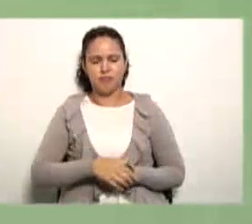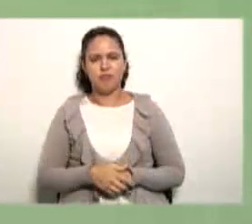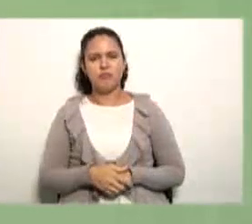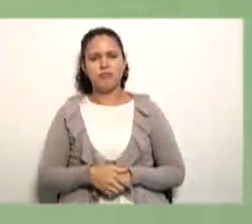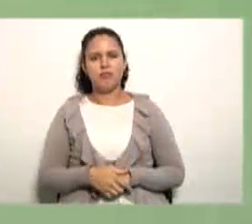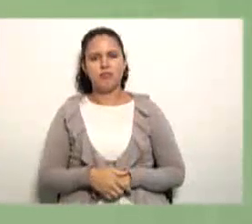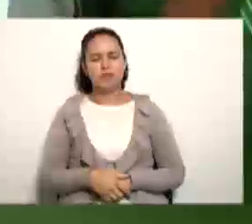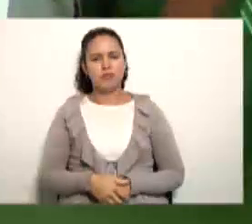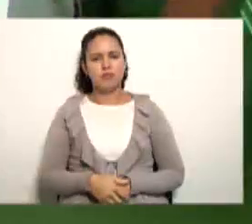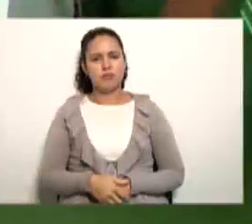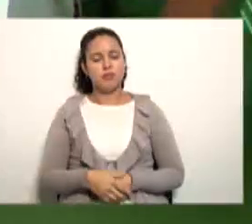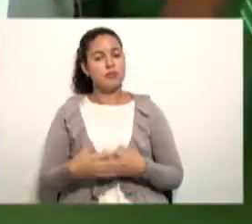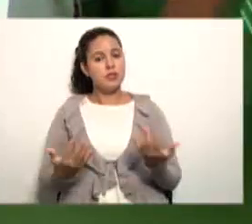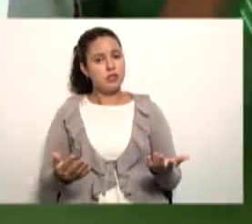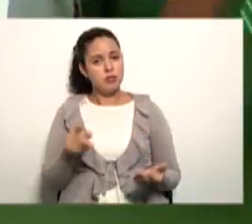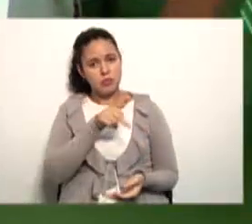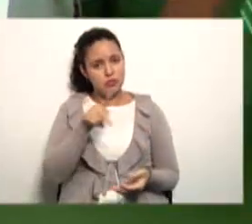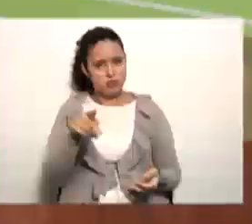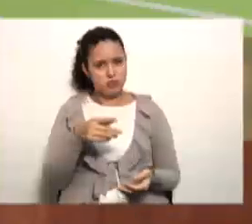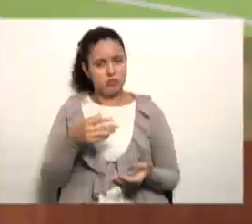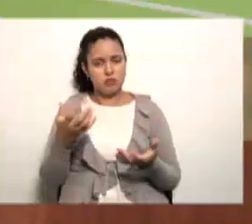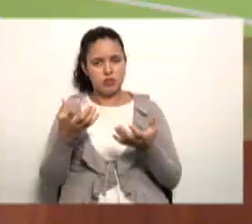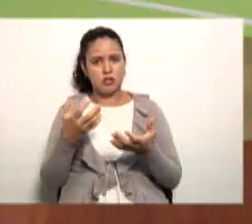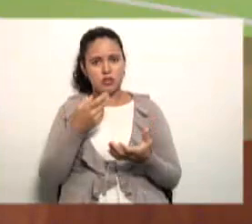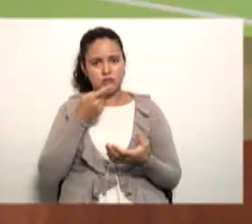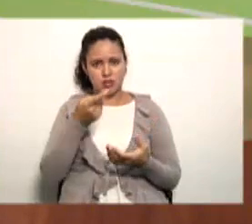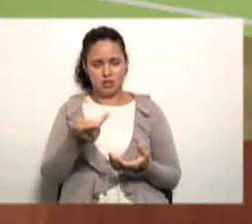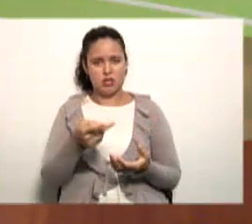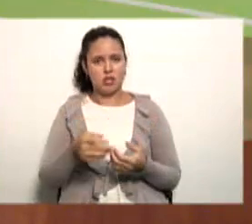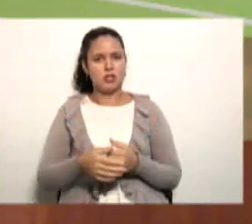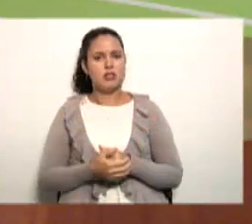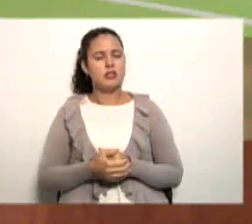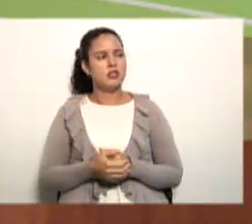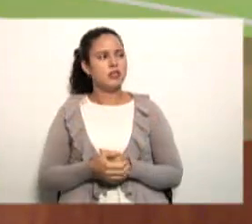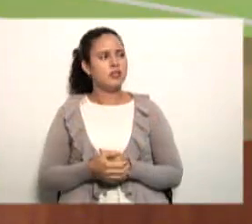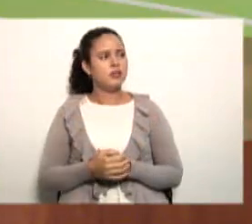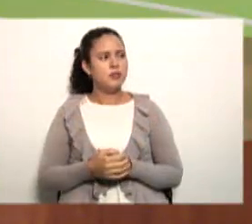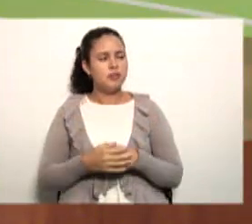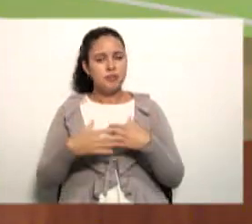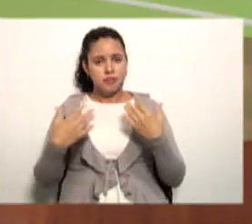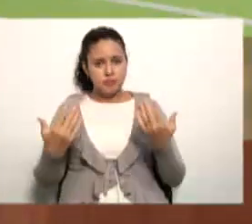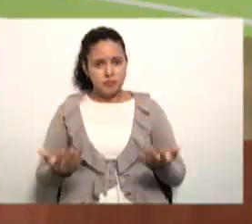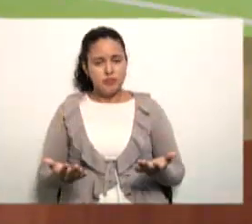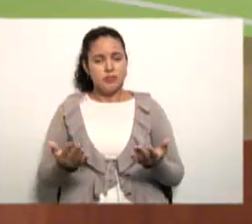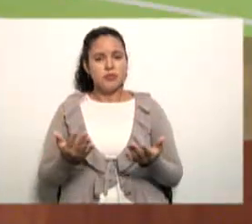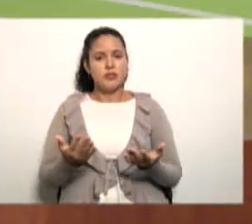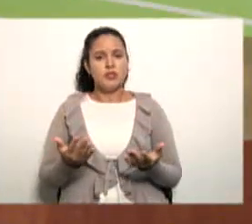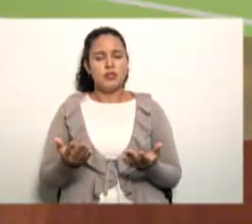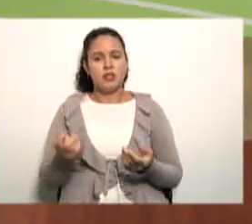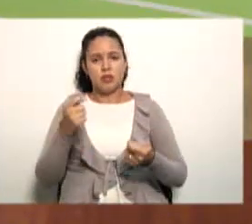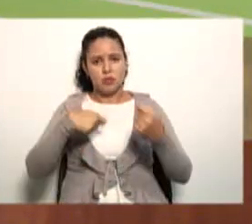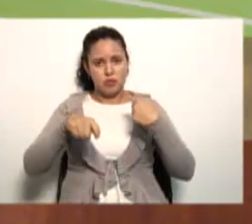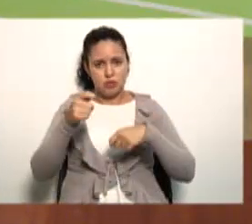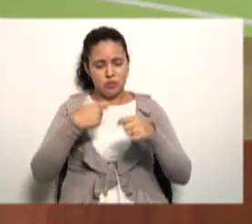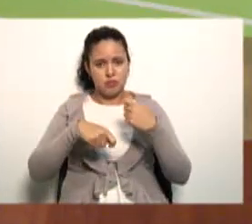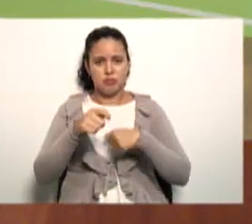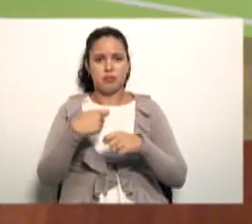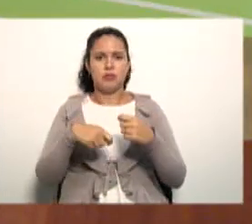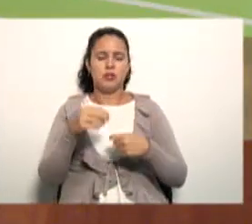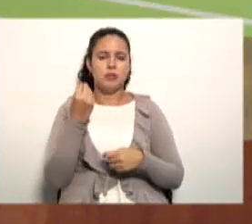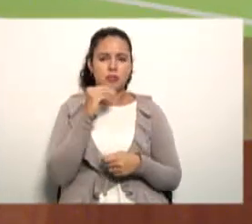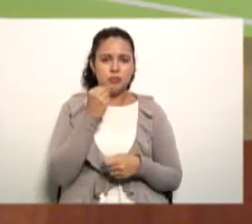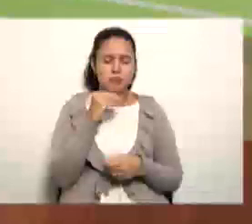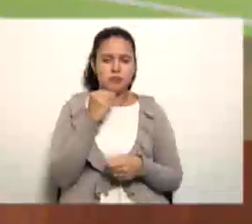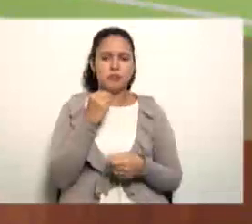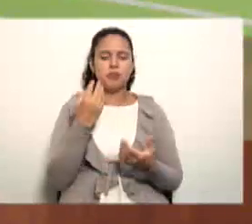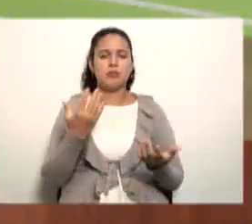coisa, professor? Aproveitando essa abordagem da professora sobre custo de oportunidade, lembramos que muitas